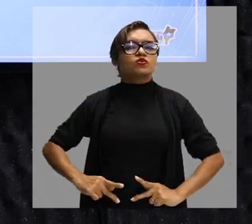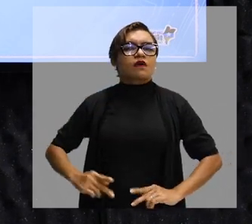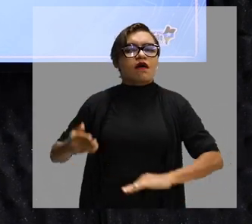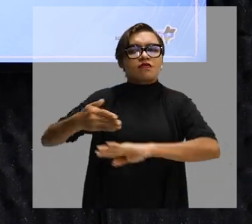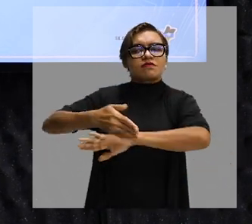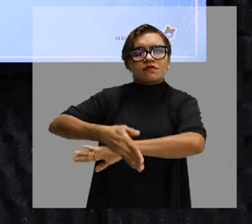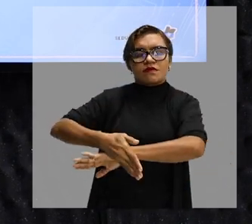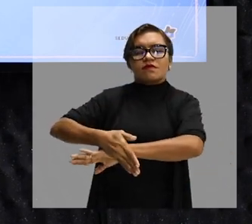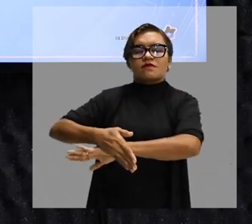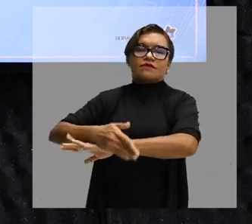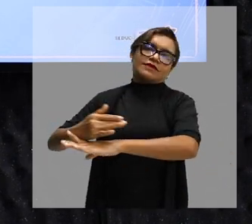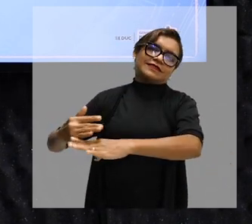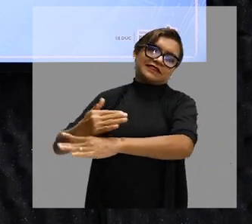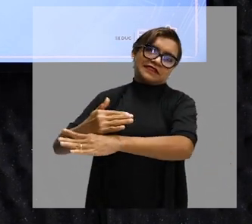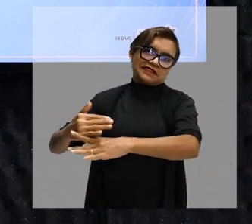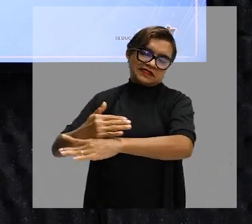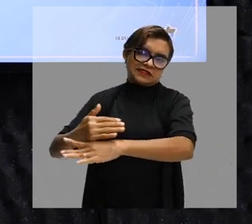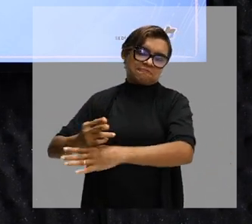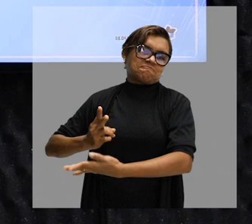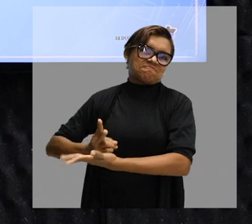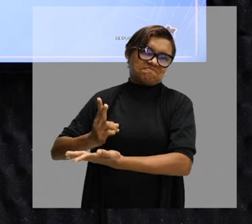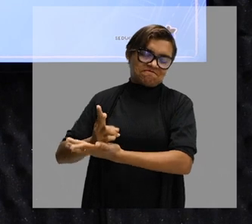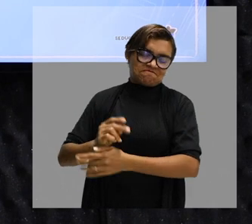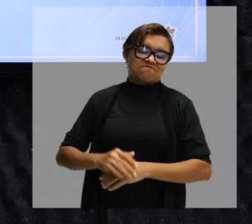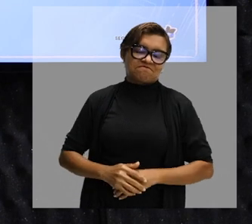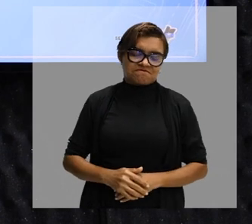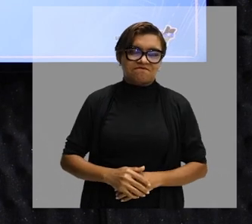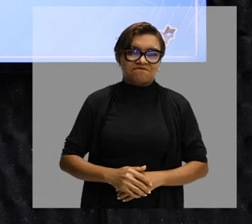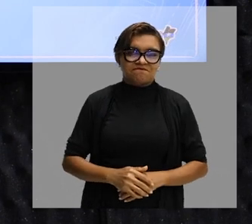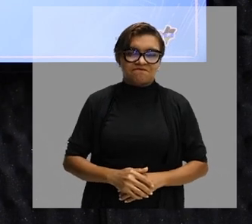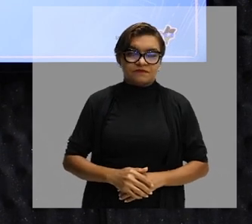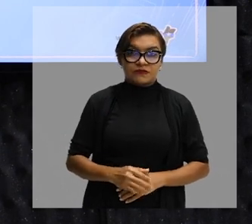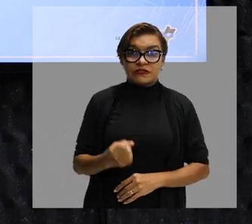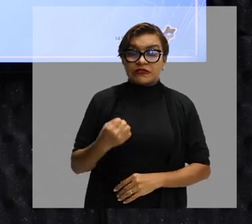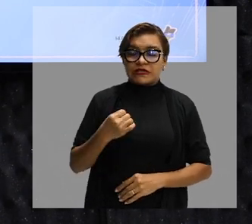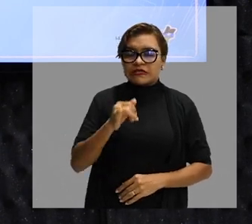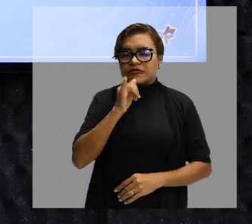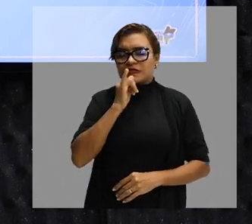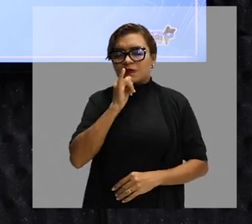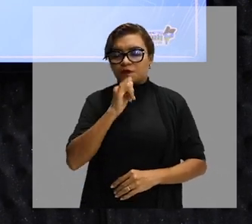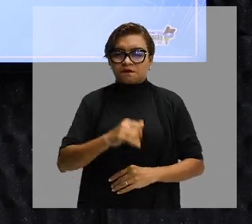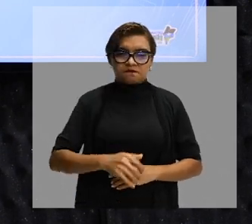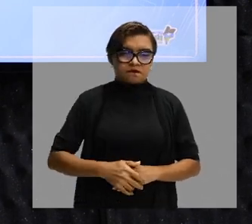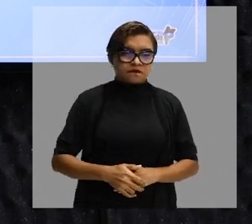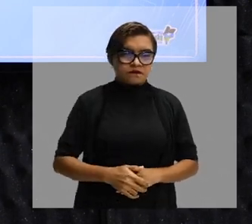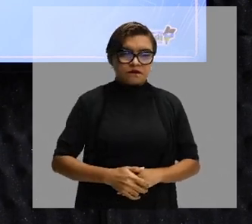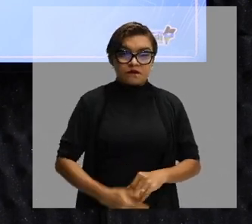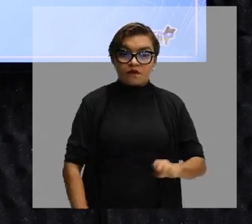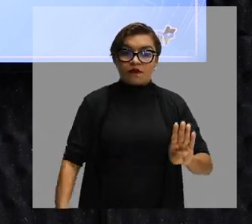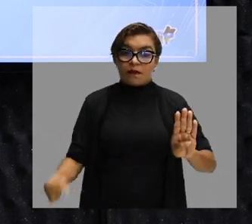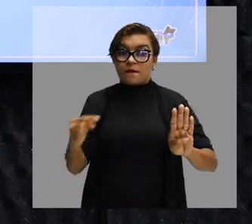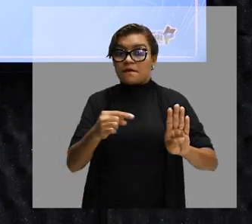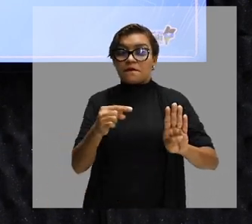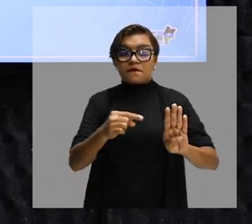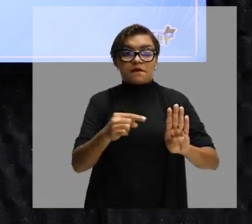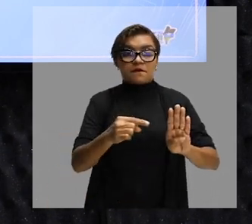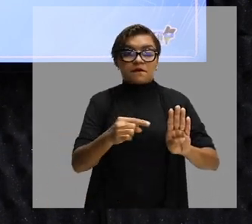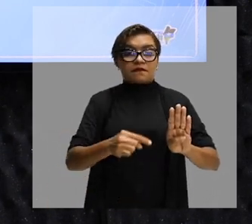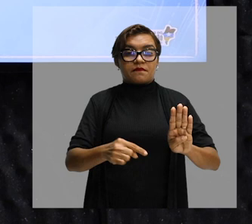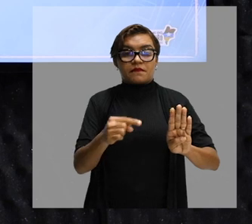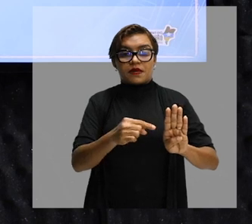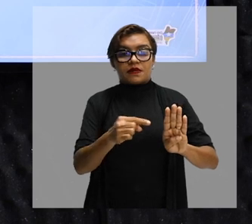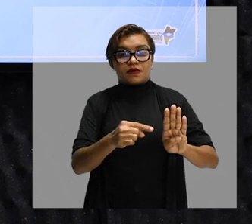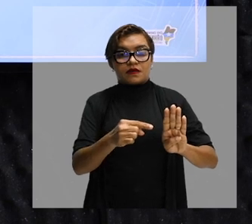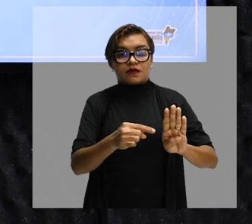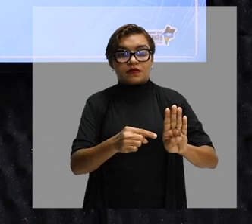da polis inserido terminantemente. Então, se eu pego aqui, por exemplo, a letra B, cidadania, política